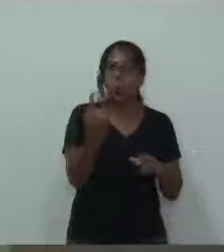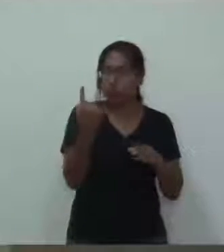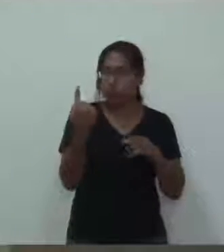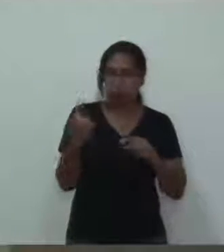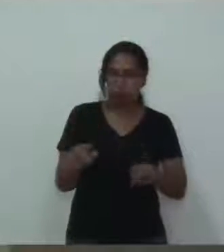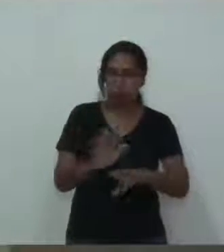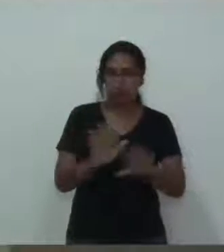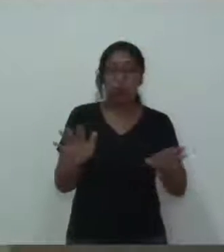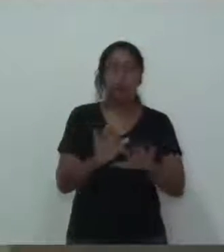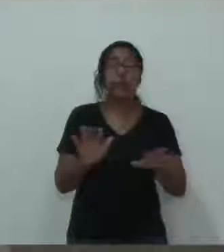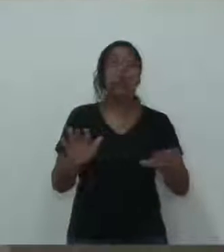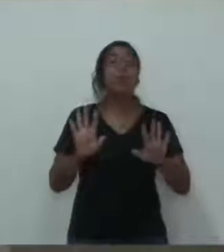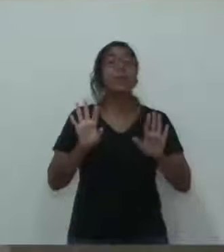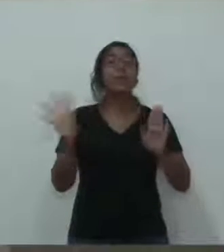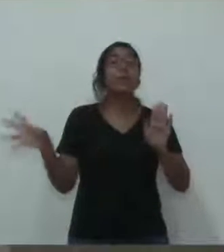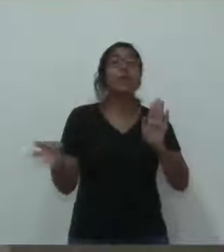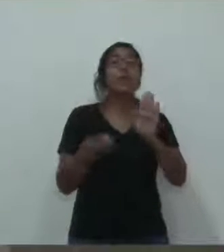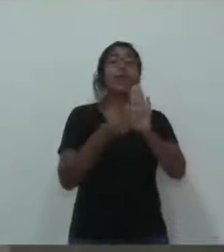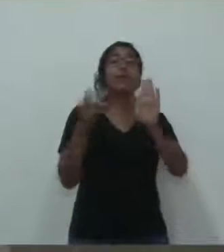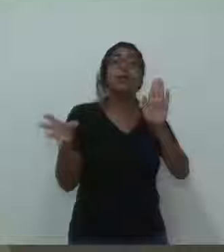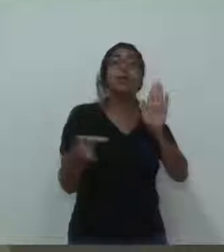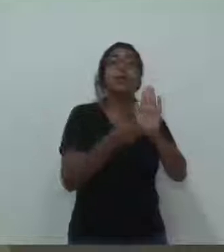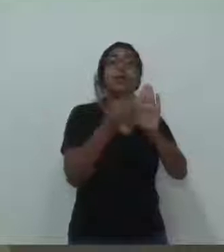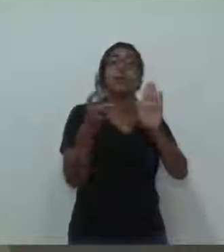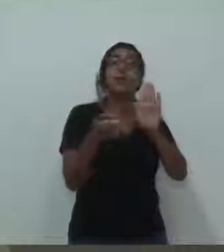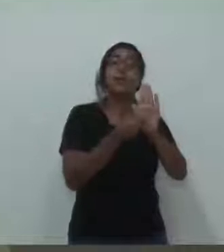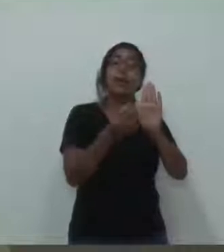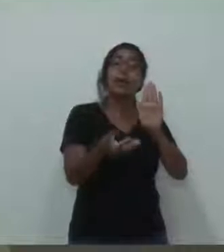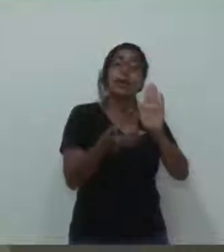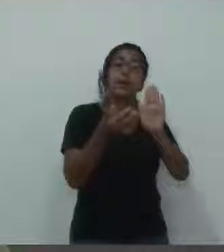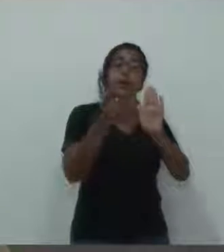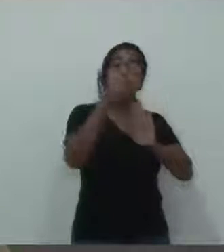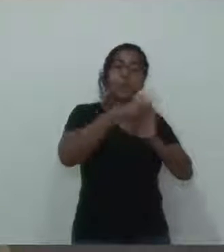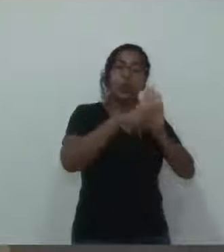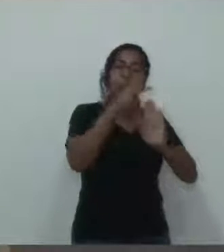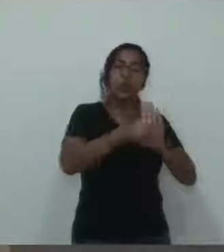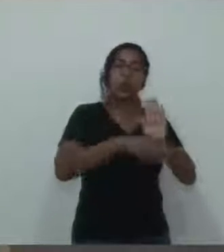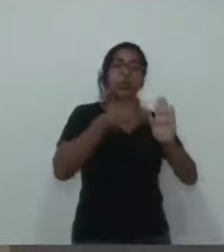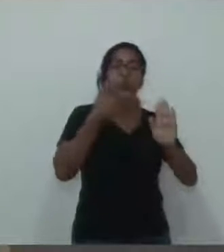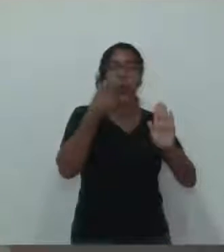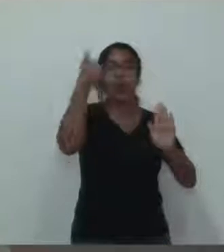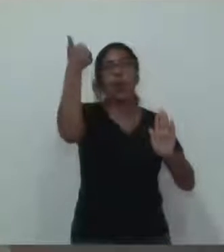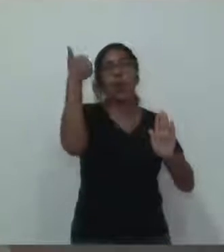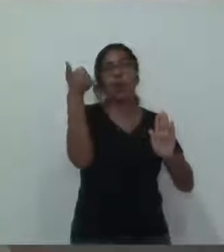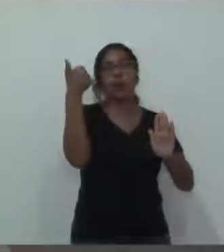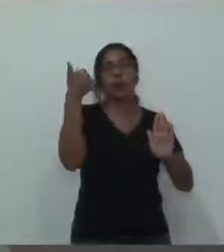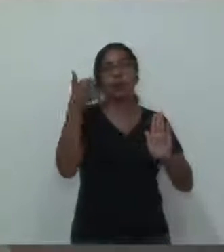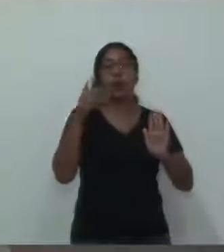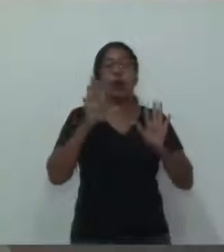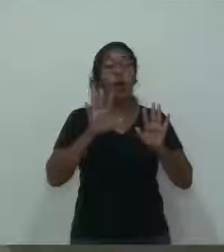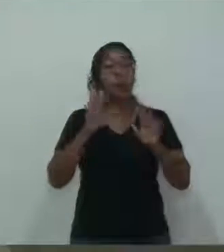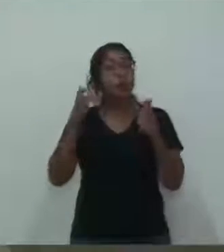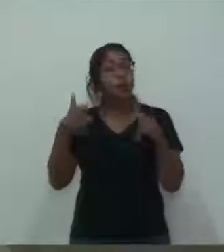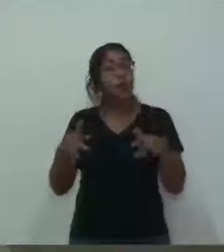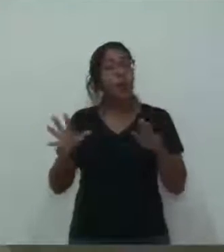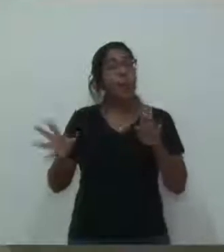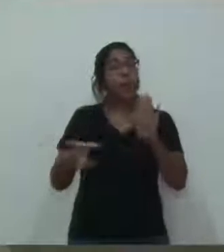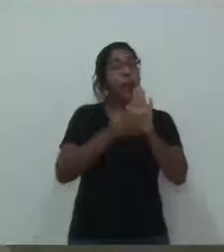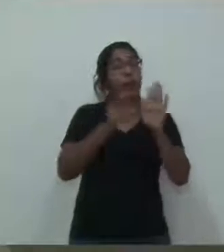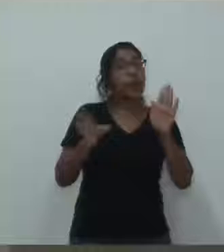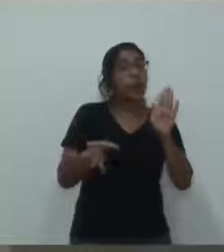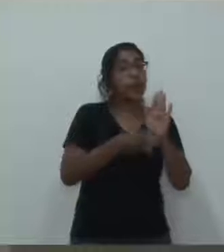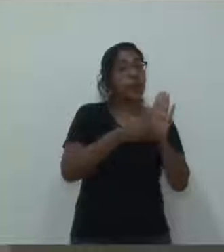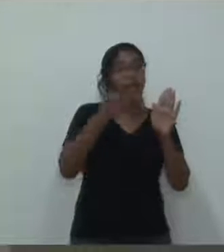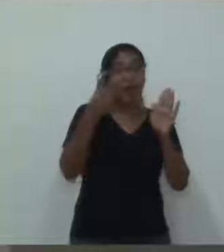uma série de emendas procurando melhorar o plano e a retirar, que fique claro isso, essas 28, retirou